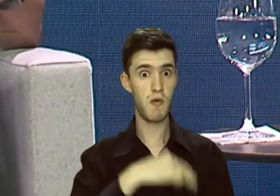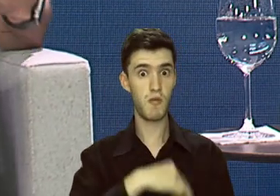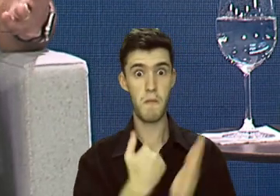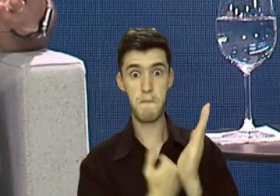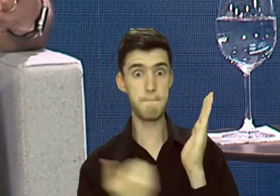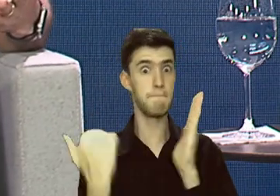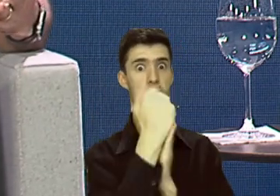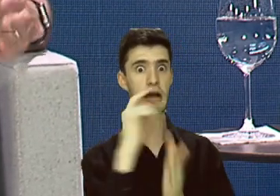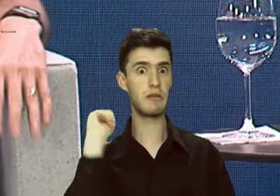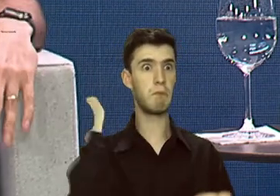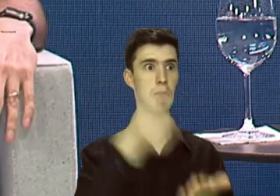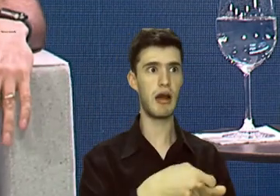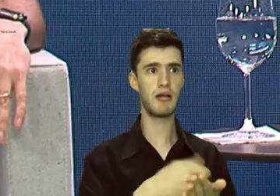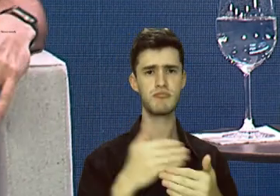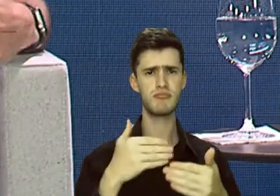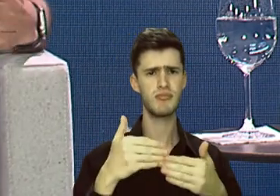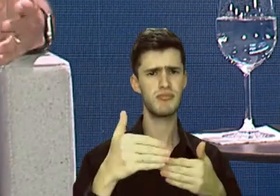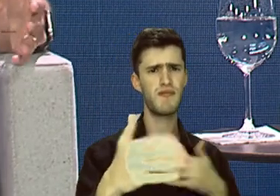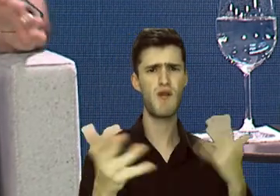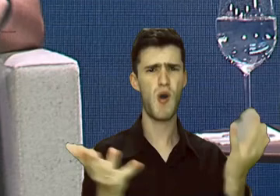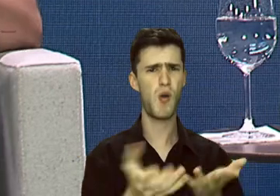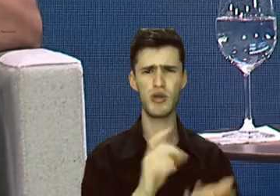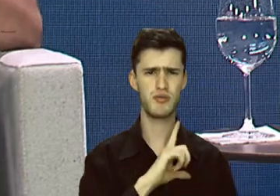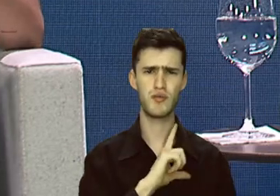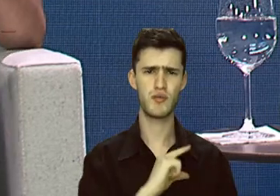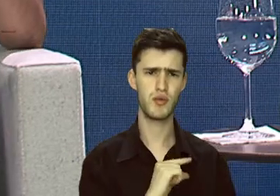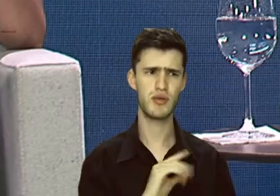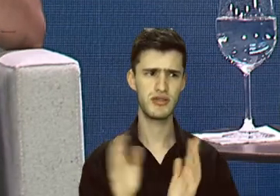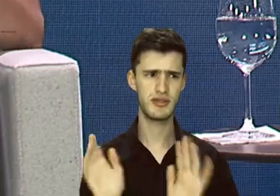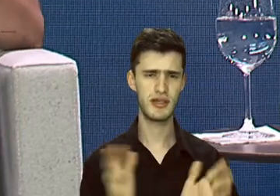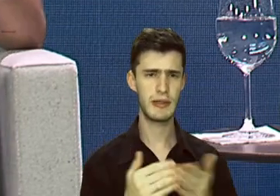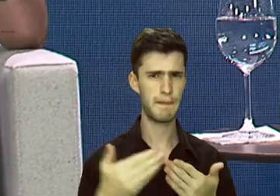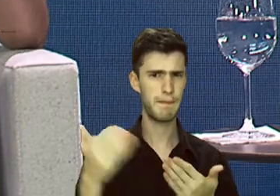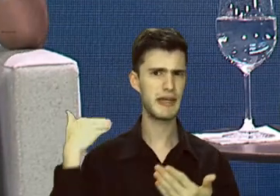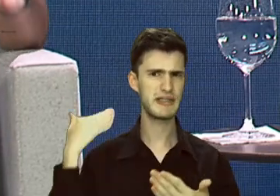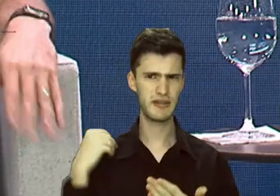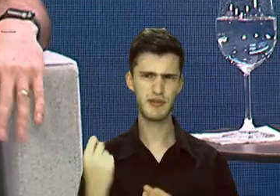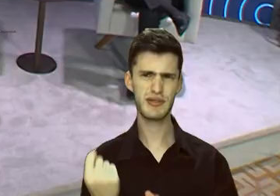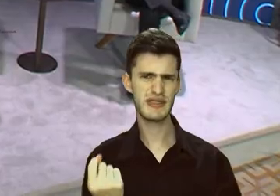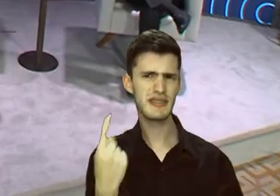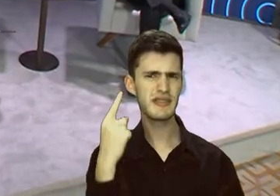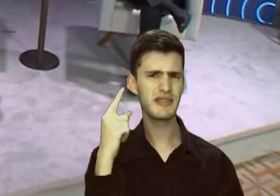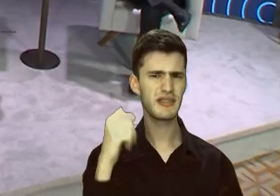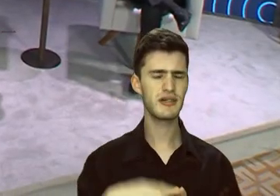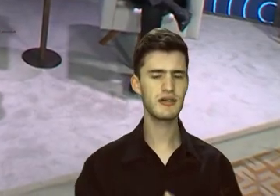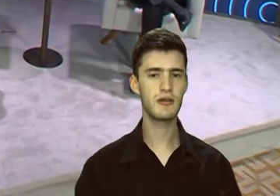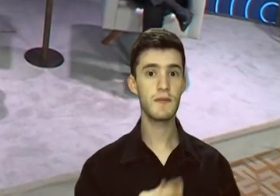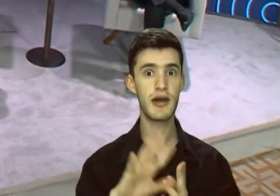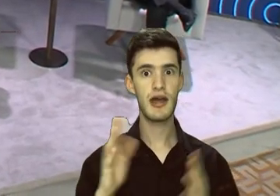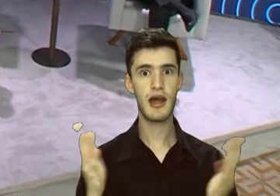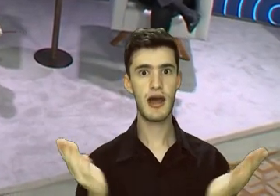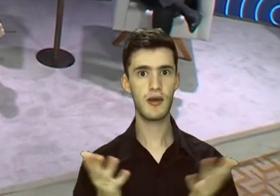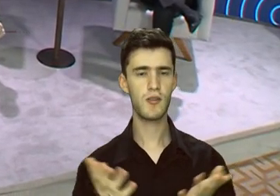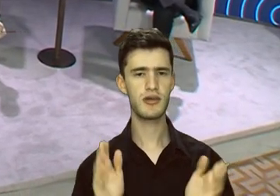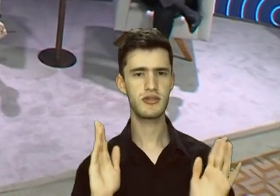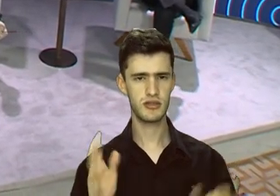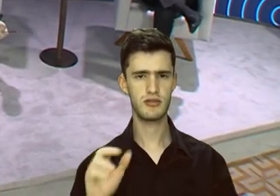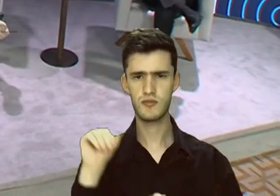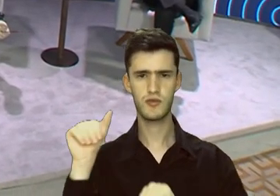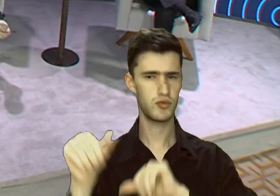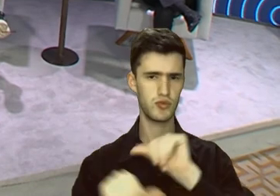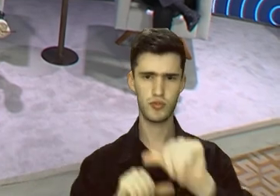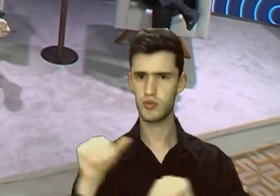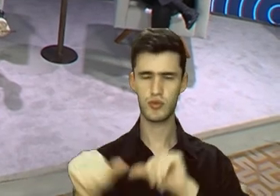realmente estava muito tava muito esquisito e agora eu acho que vamos colher um pouco um fruto dessa Nova